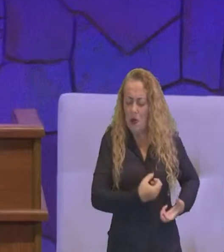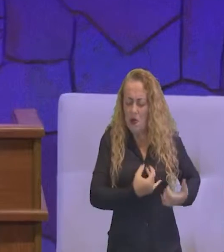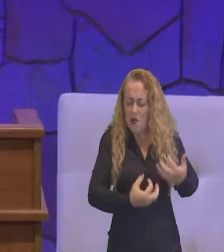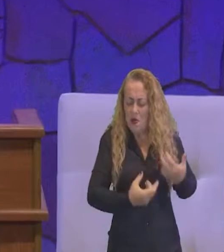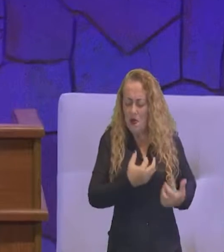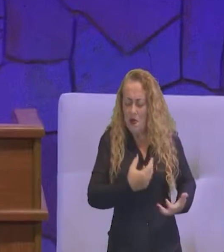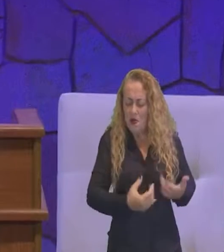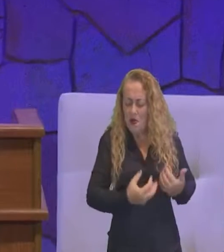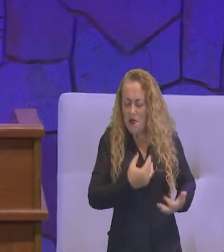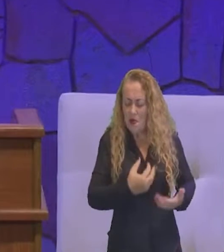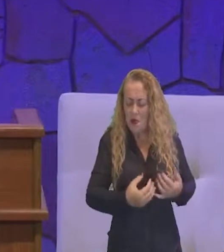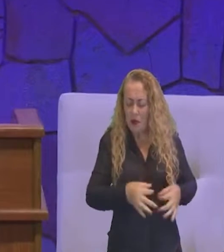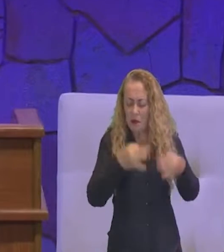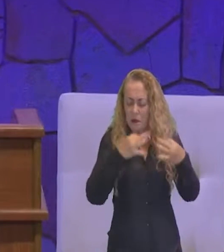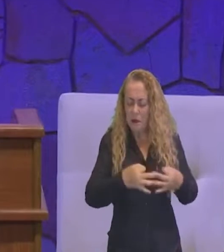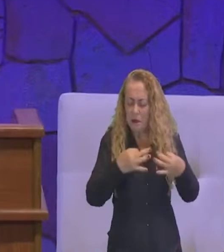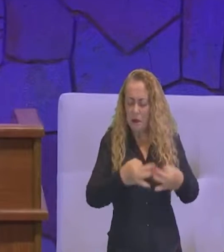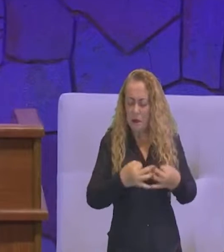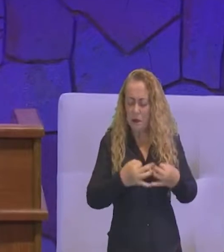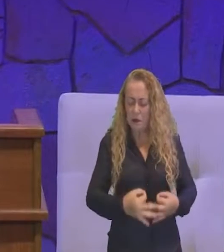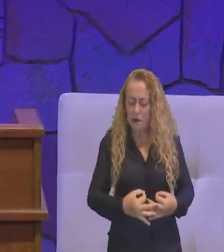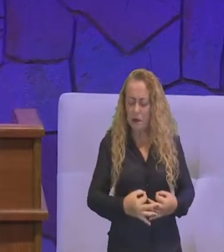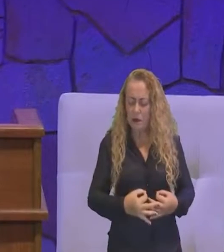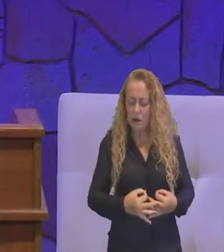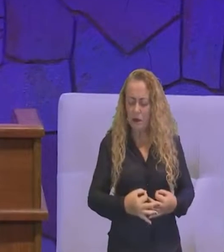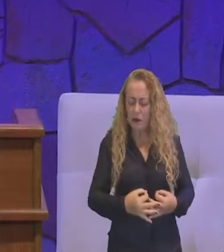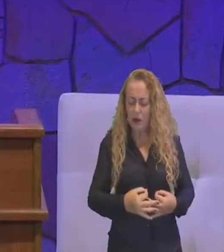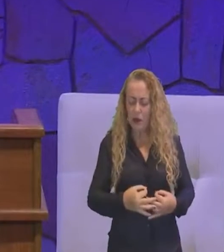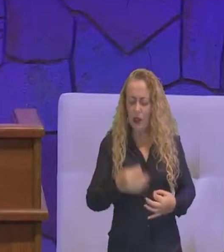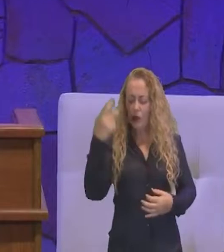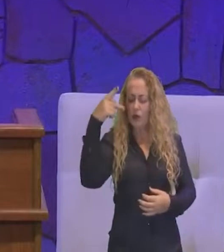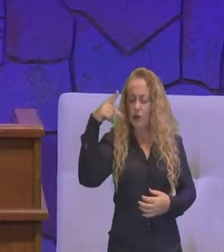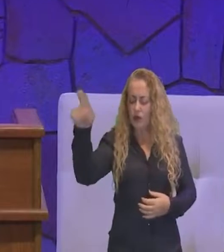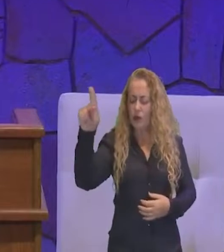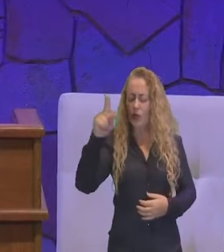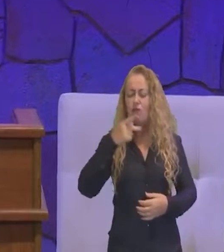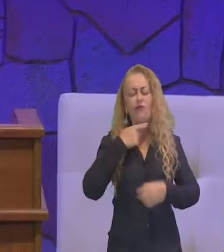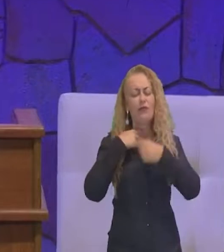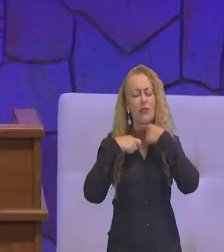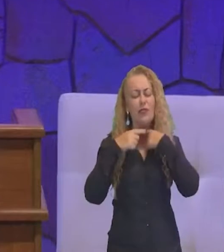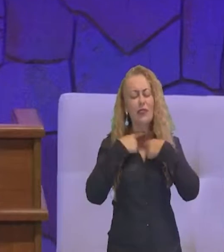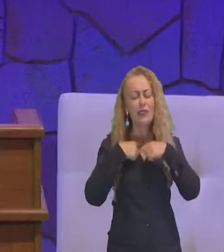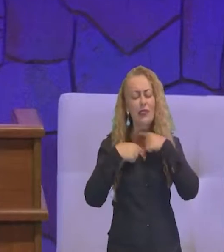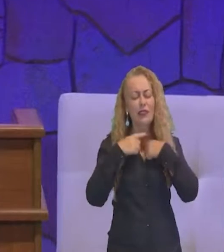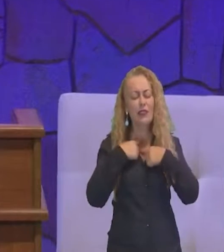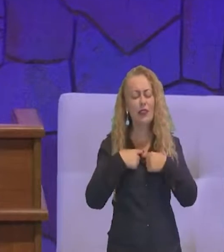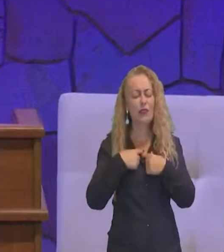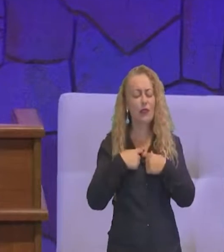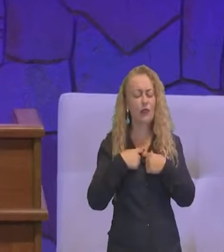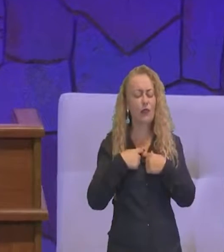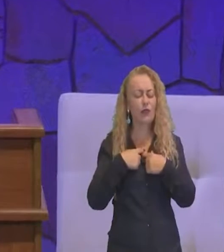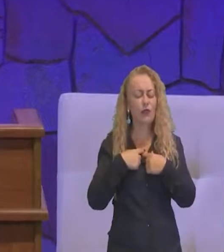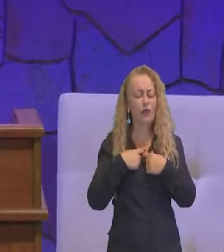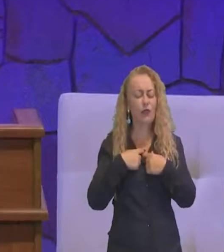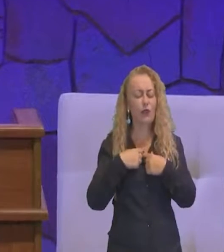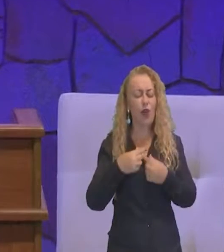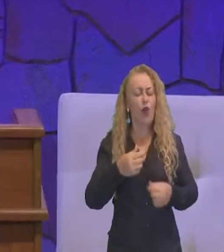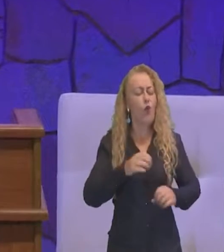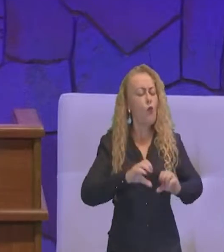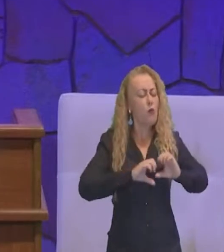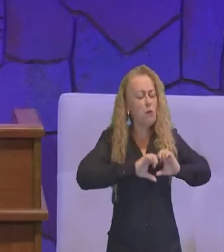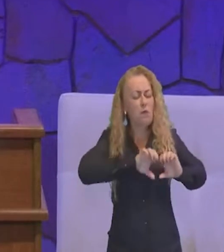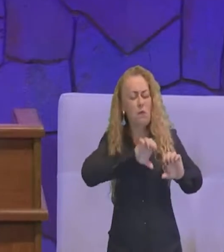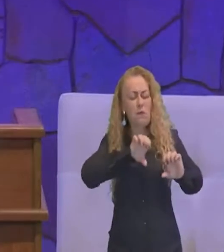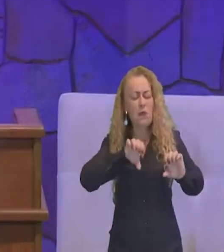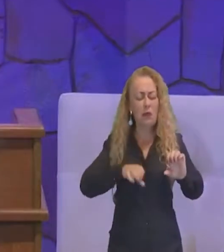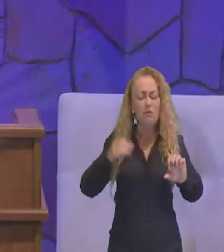palavra inerrante, palavra do teu coração, palavra rema aos nossos corações. E